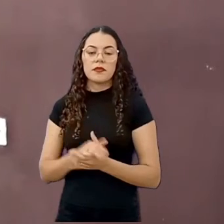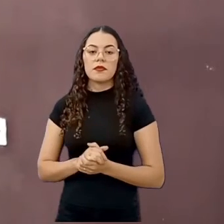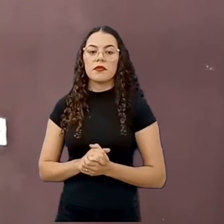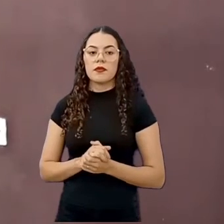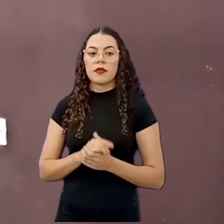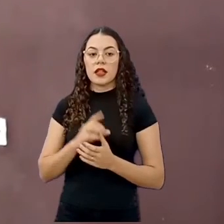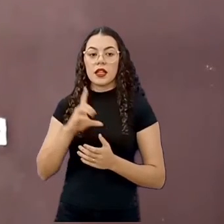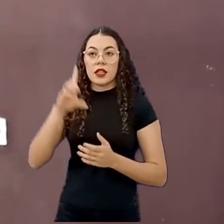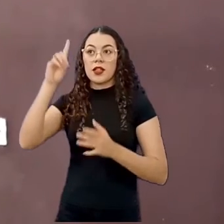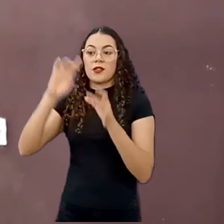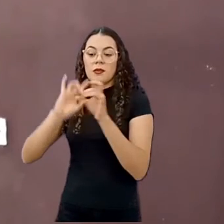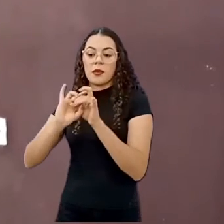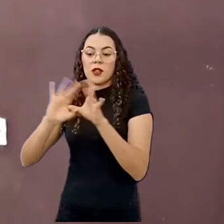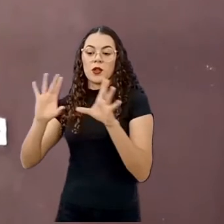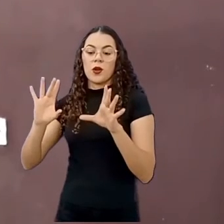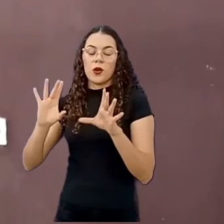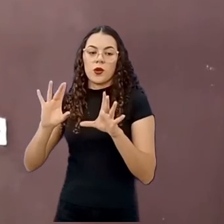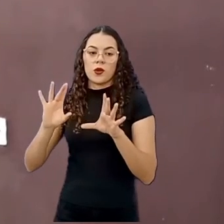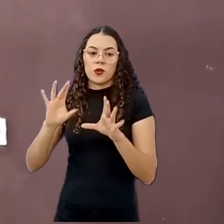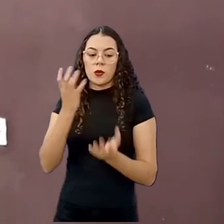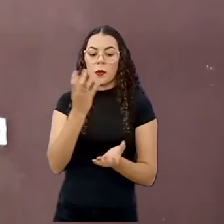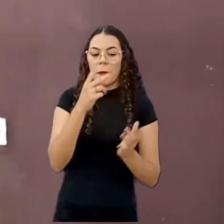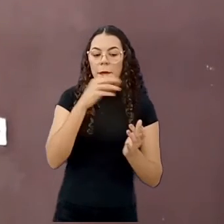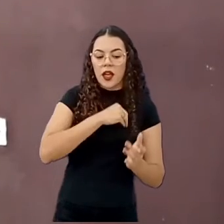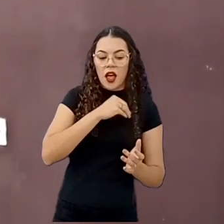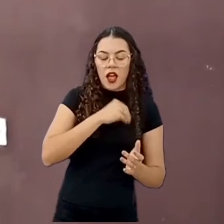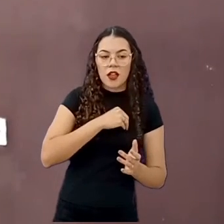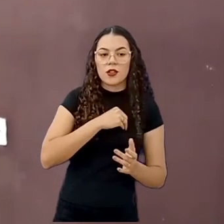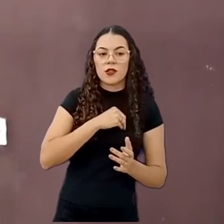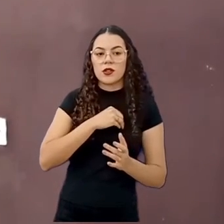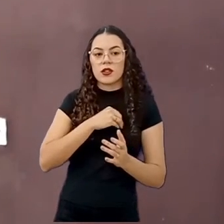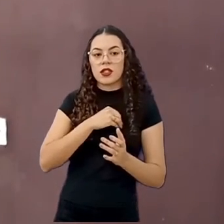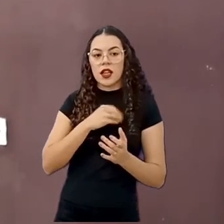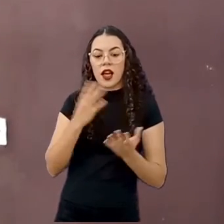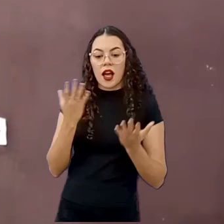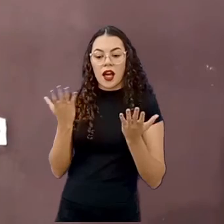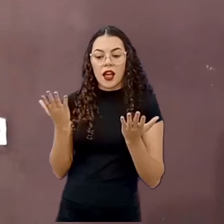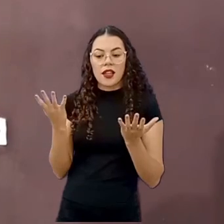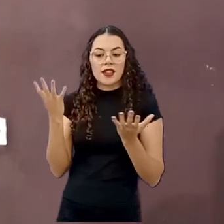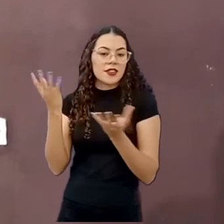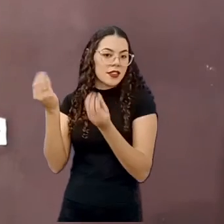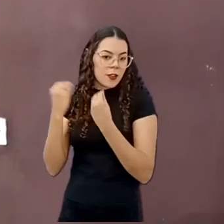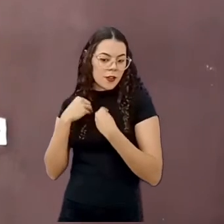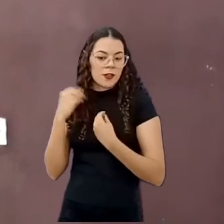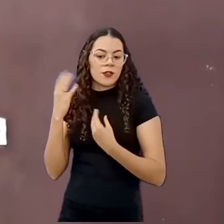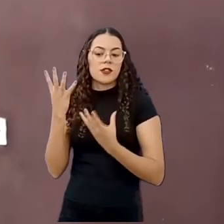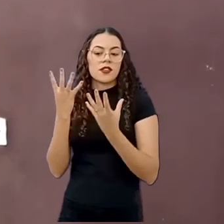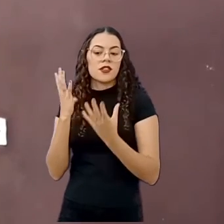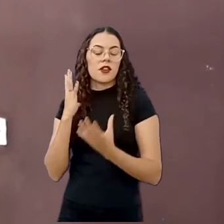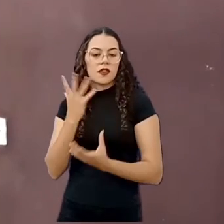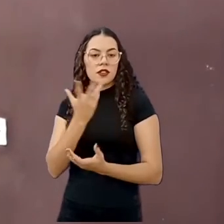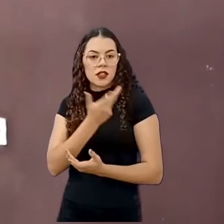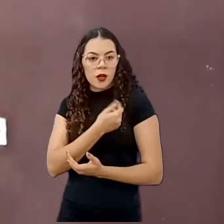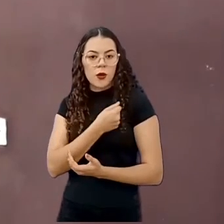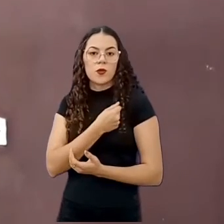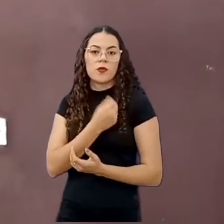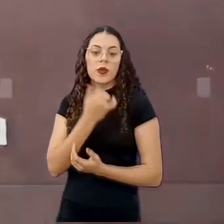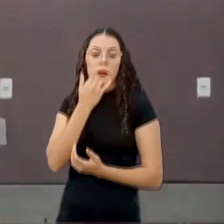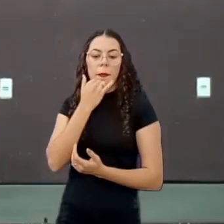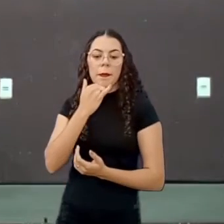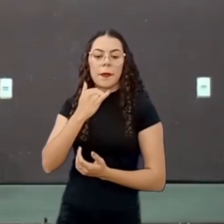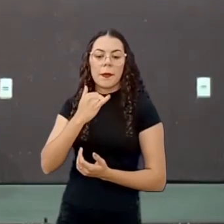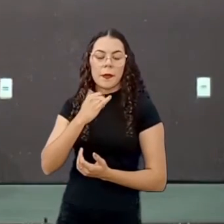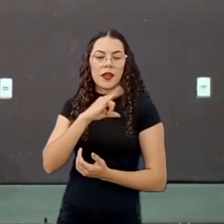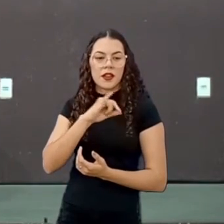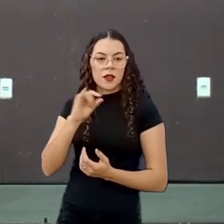nos libertou do poder das trevas e nos transportou para o reino do seu Filho amado, em quem temos a redenção, a remissão dos pecados. Paulo está